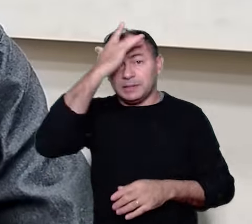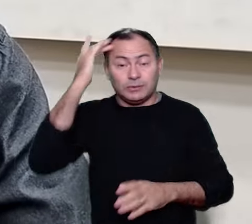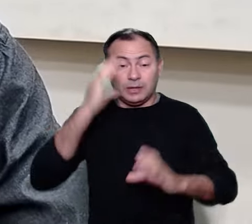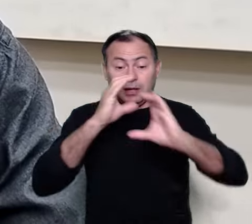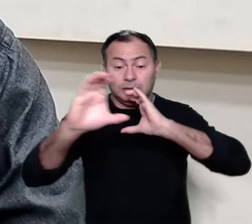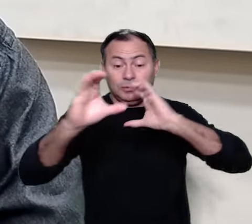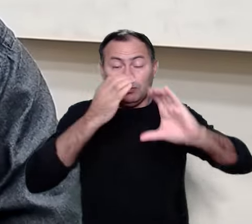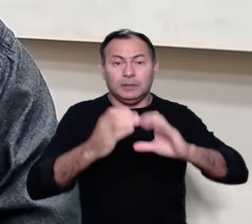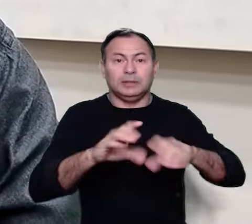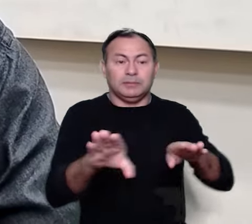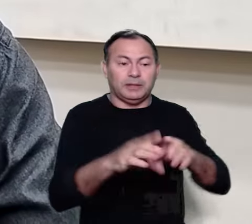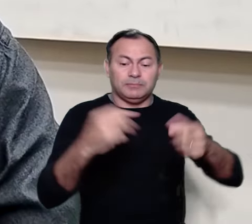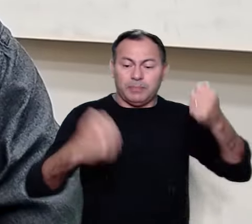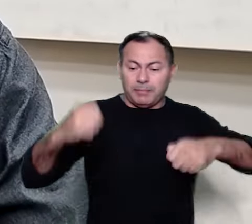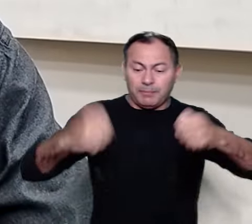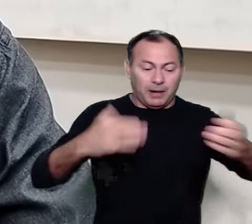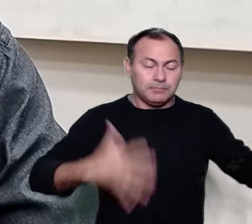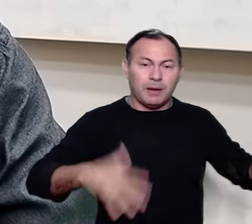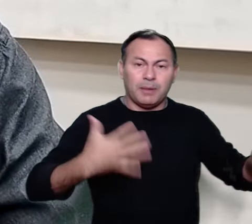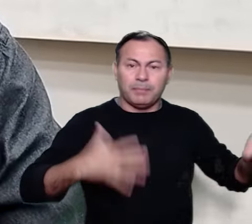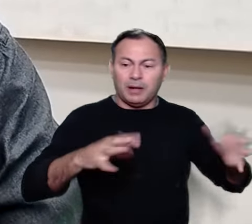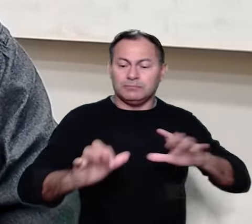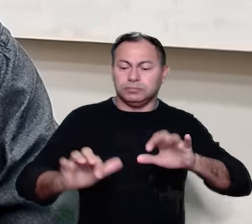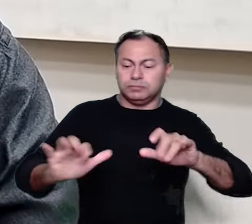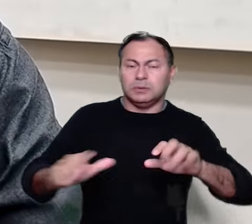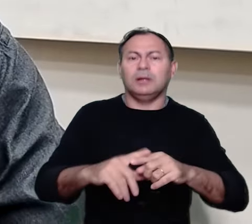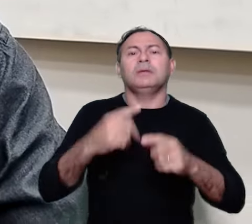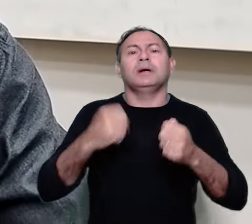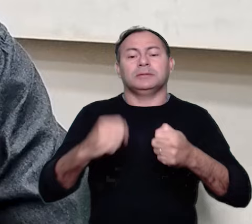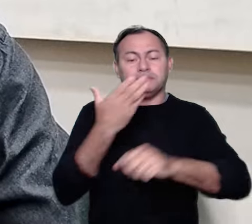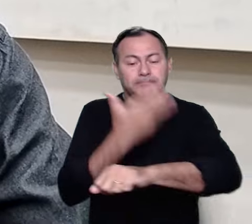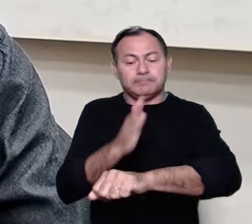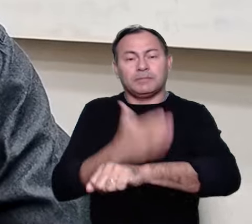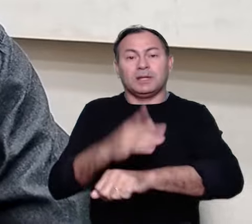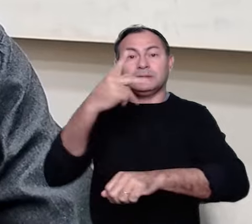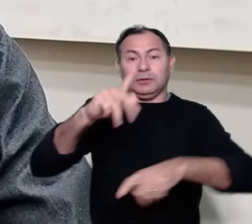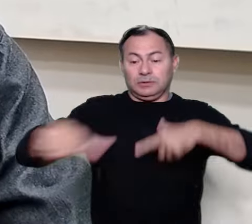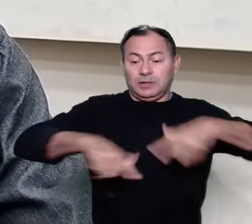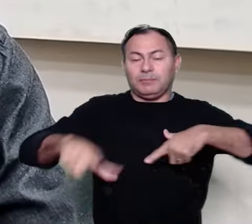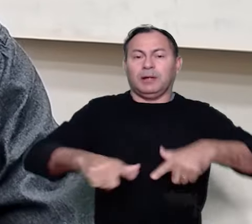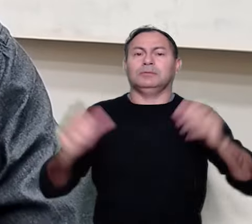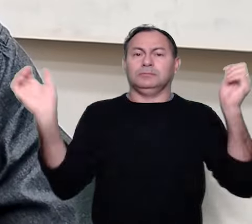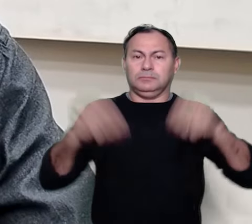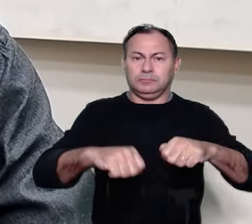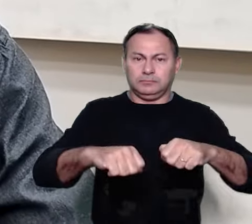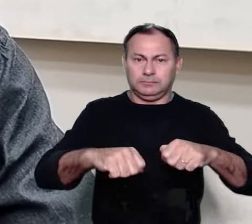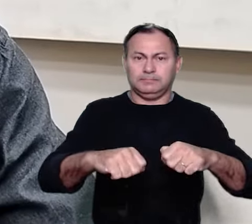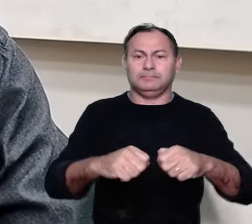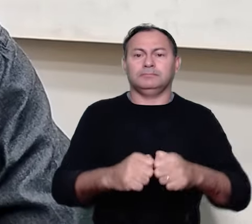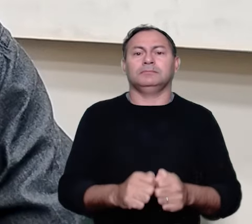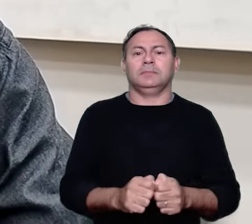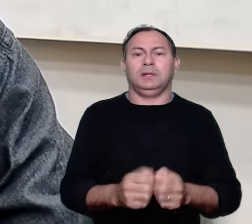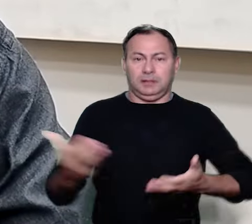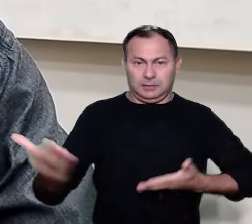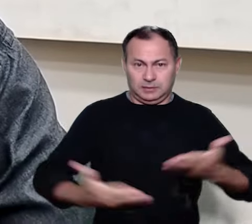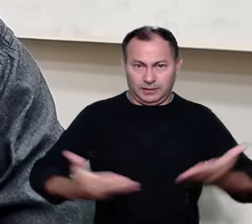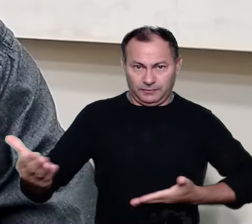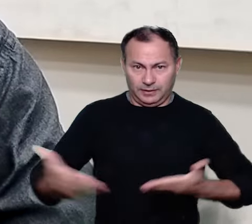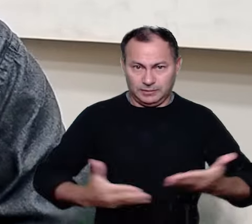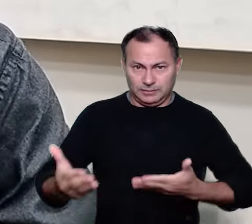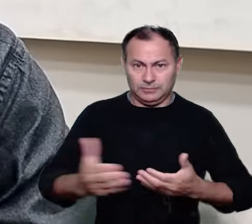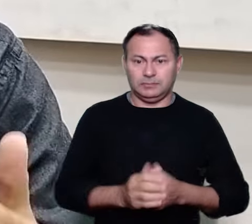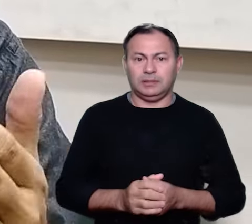a fim de que os cantores e instrumentistas possam exercer o seu ministério de forma competente,